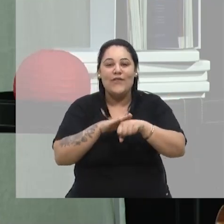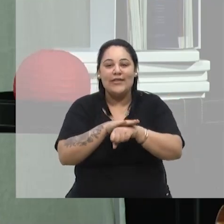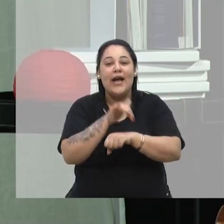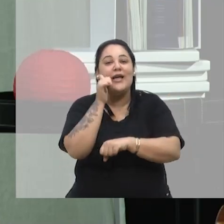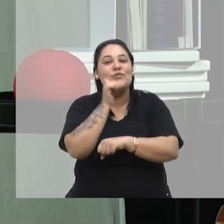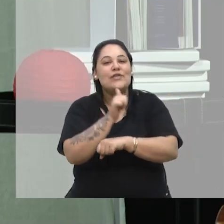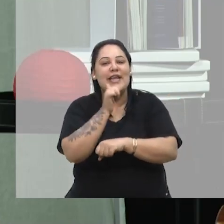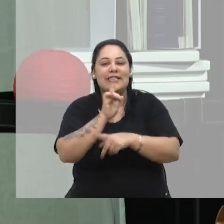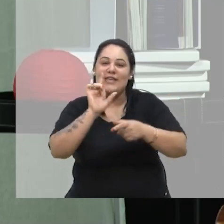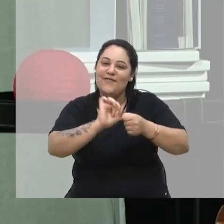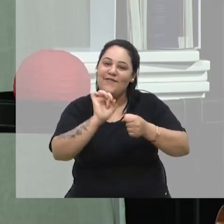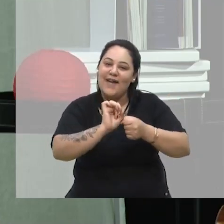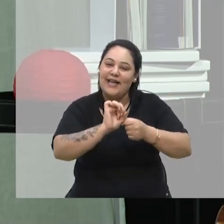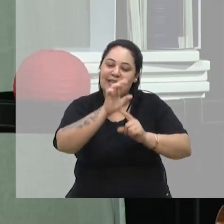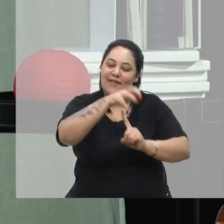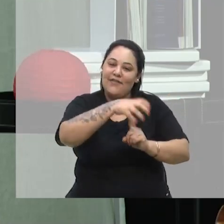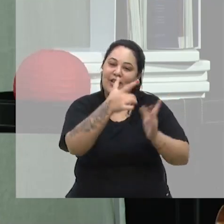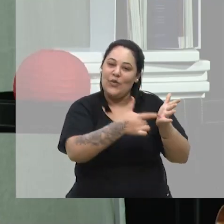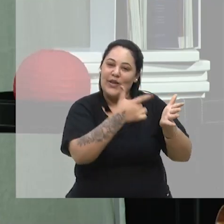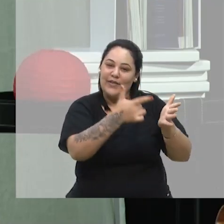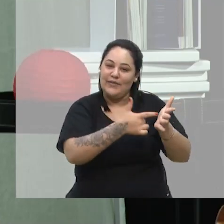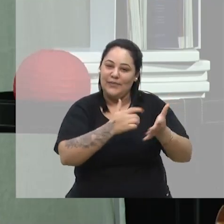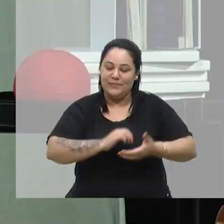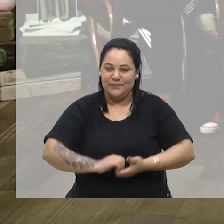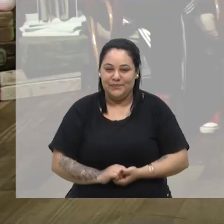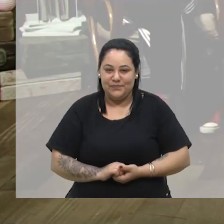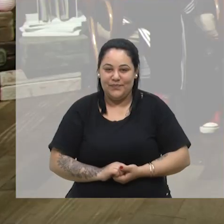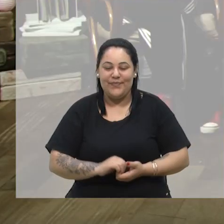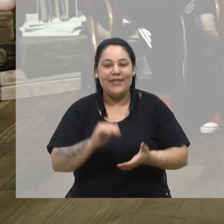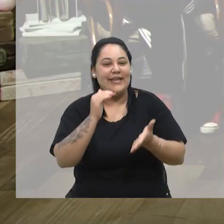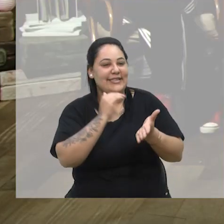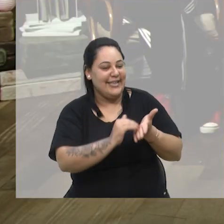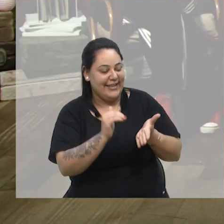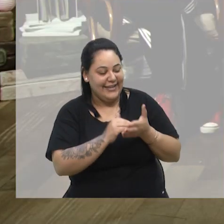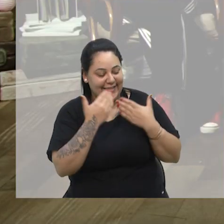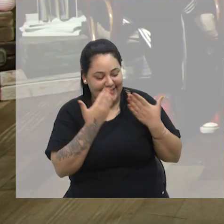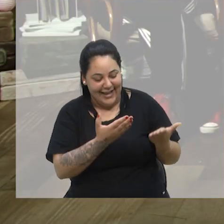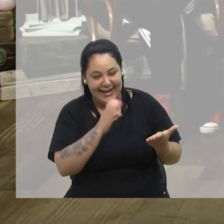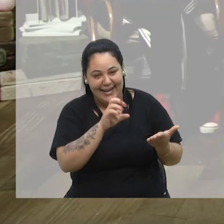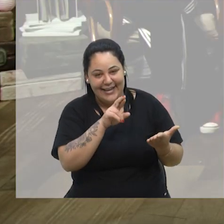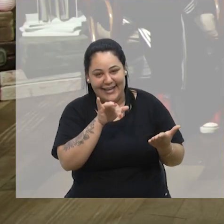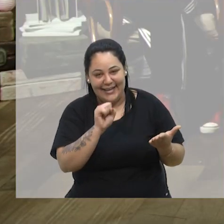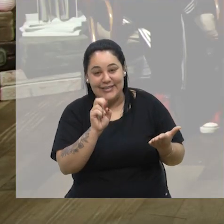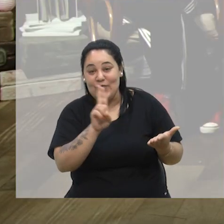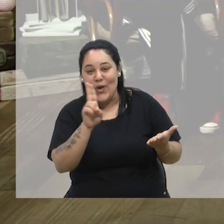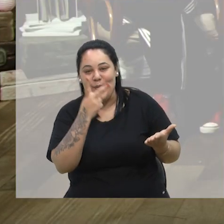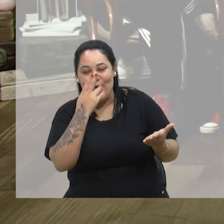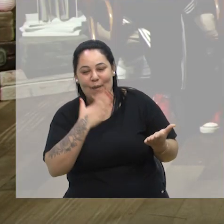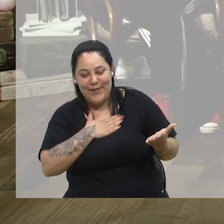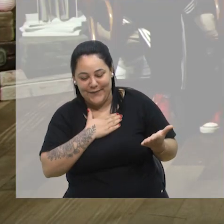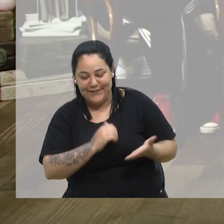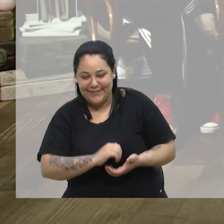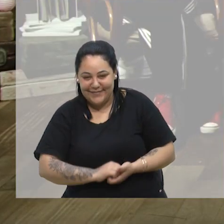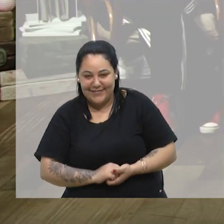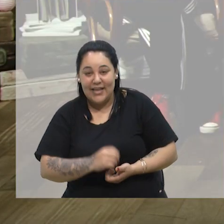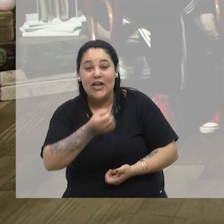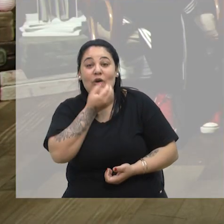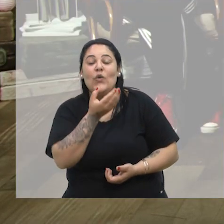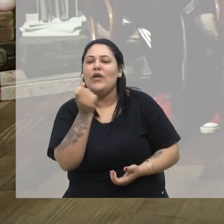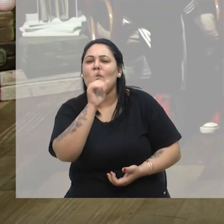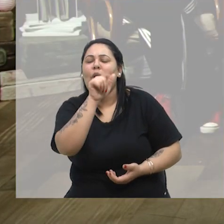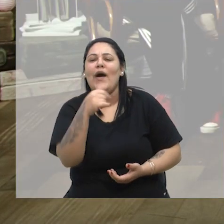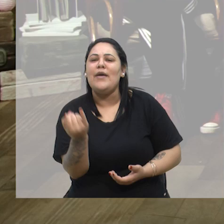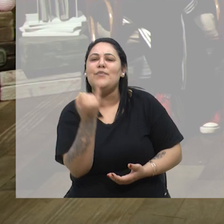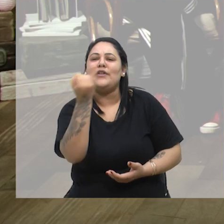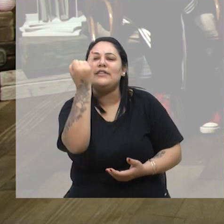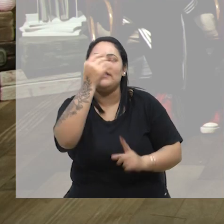que fazem a Feira do Livro acontecer. Secretária Cris, né? Minha xará. Conta, qual que é a importância da